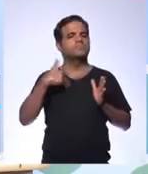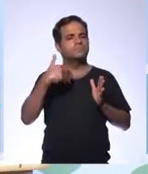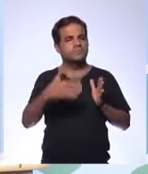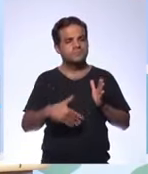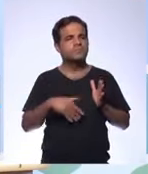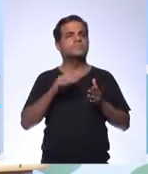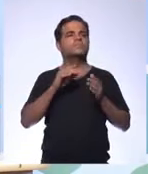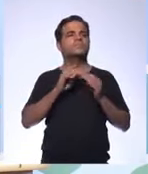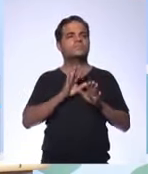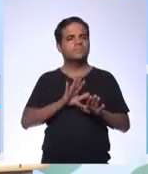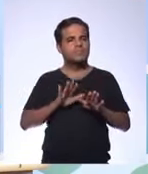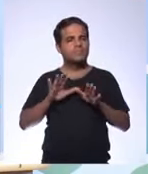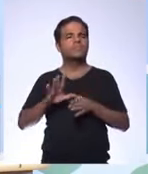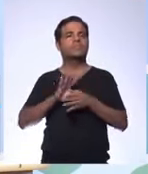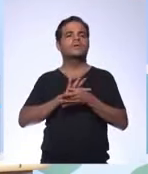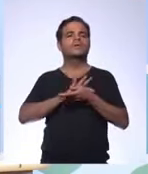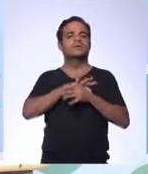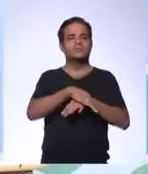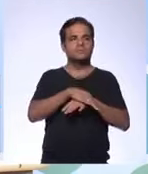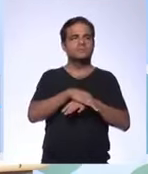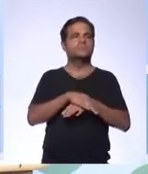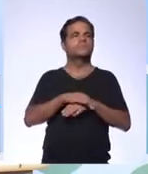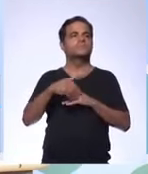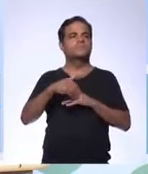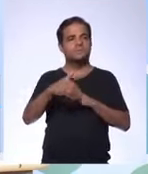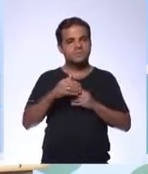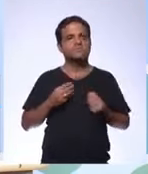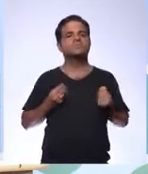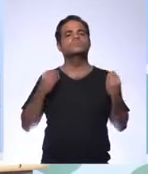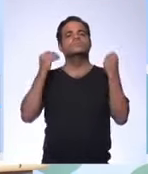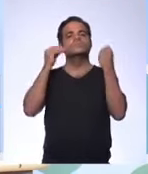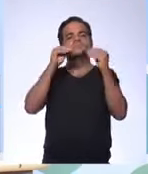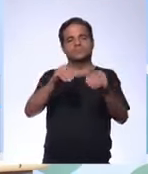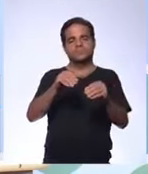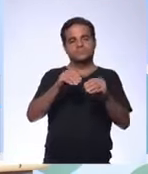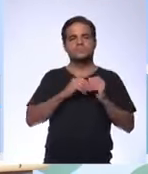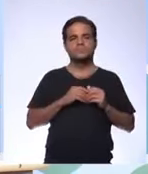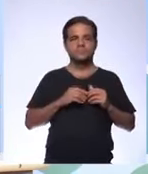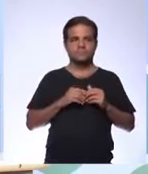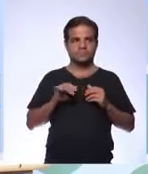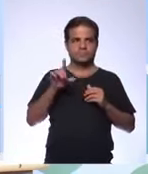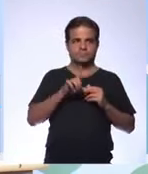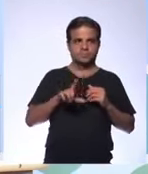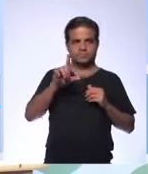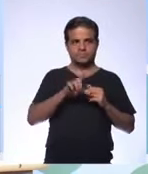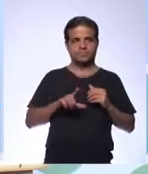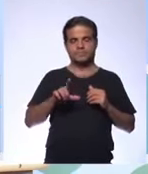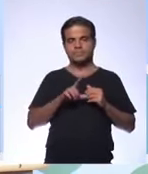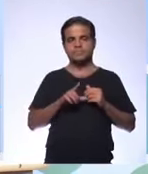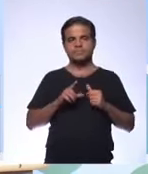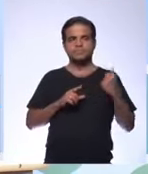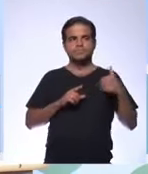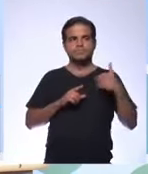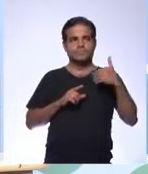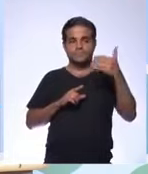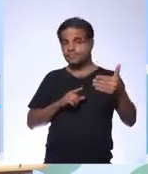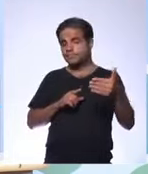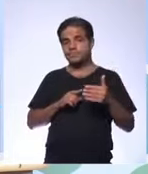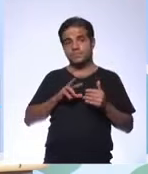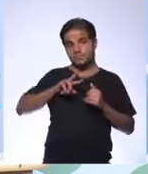e segura, que foi assim que foi colocado, né? Então, é claro que não vai ser